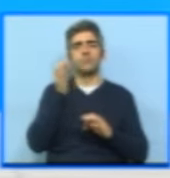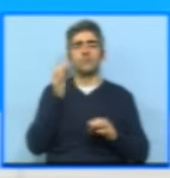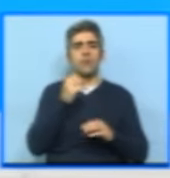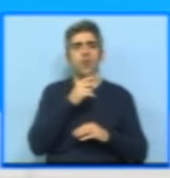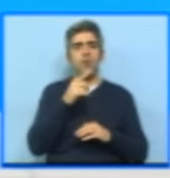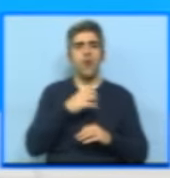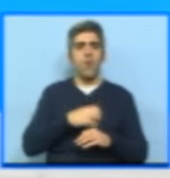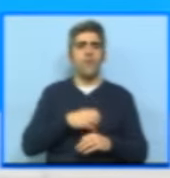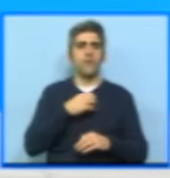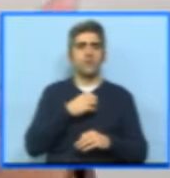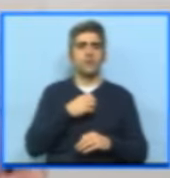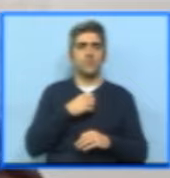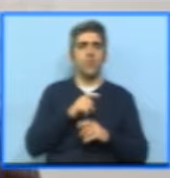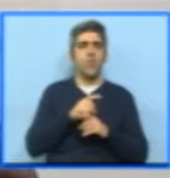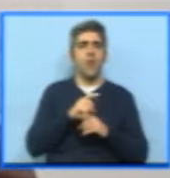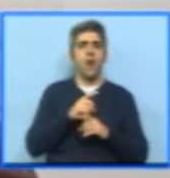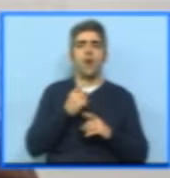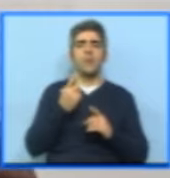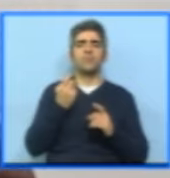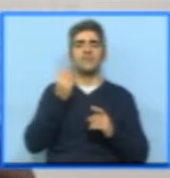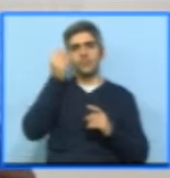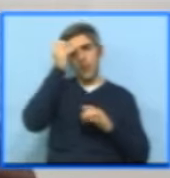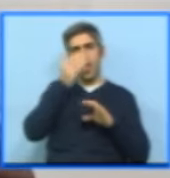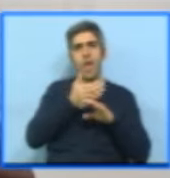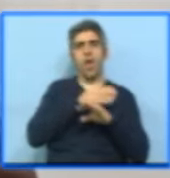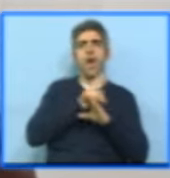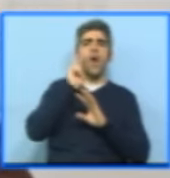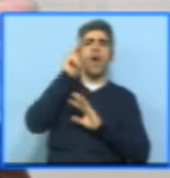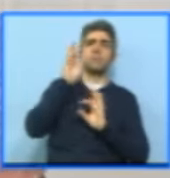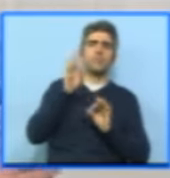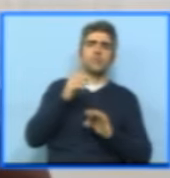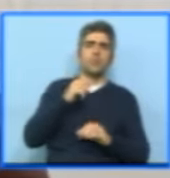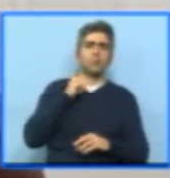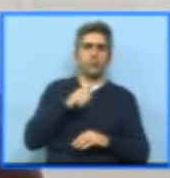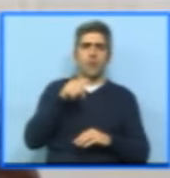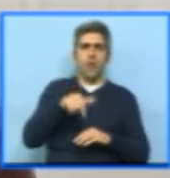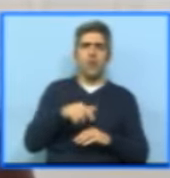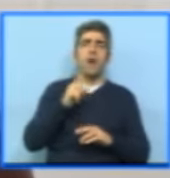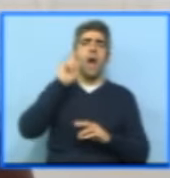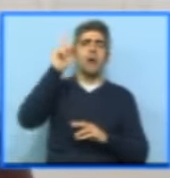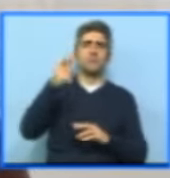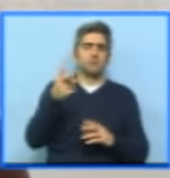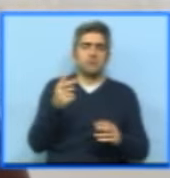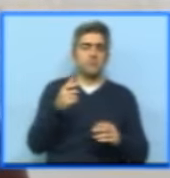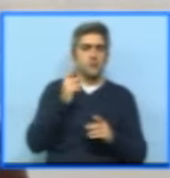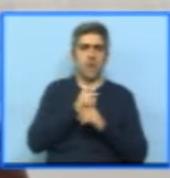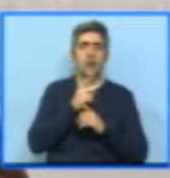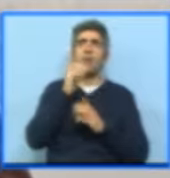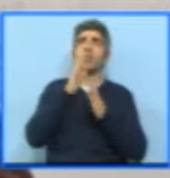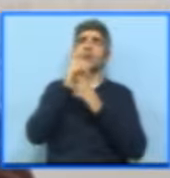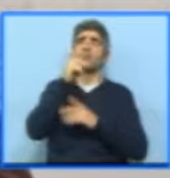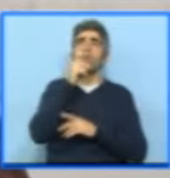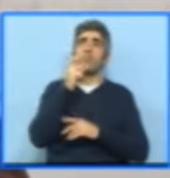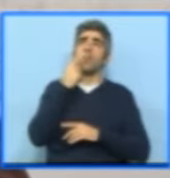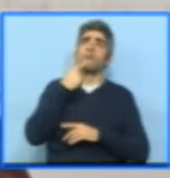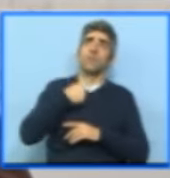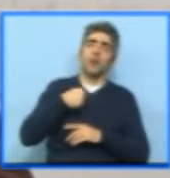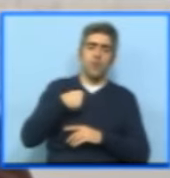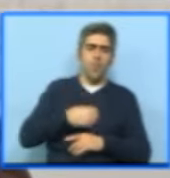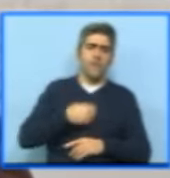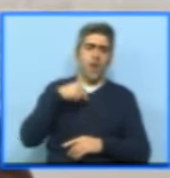uma confiança às cegas, diríamos nós, quer dizer, sem ver nada, mas, e sendo velho, uma confiança em Deus. Deus faz uma promessa e ele